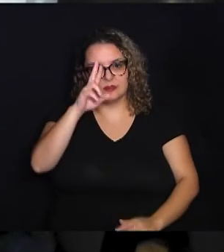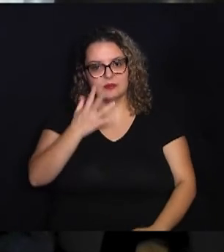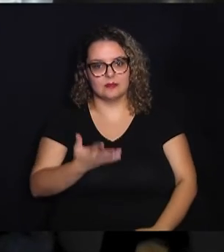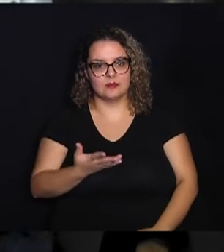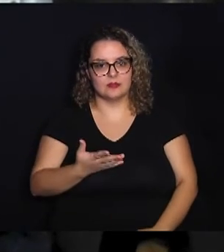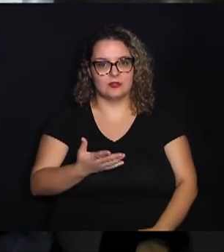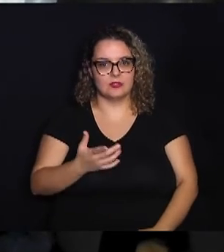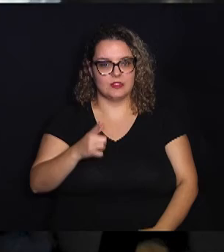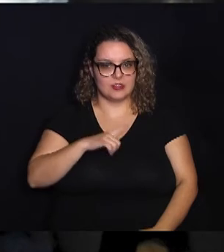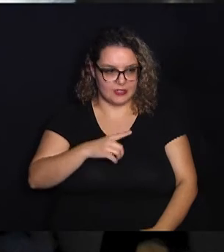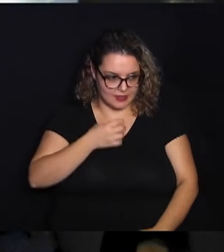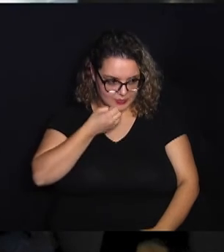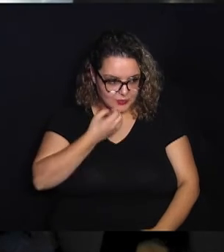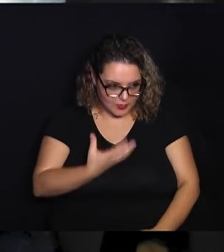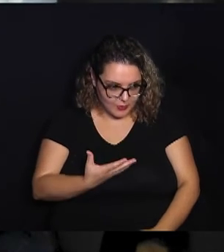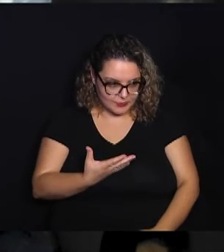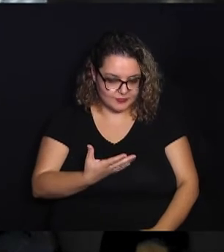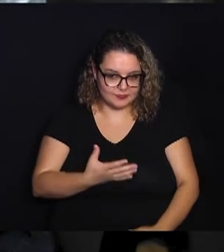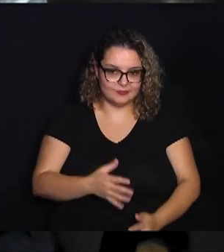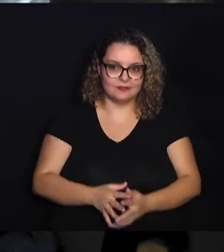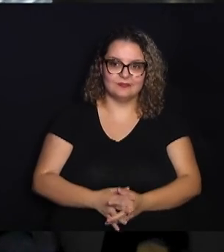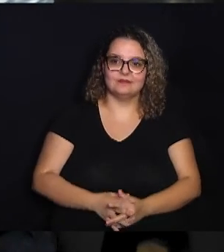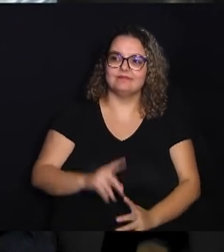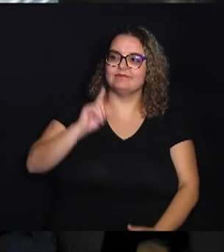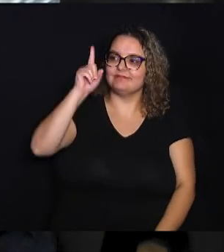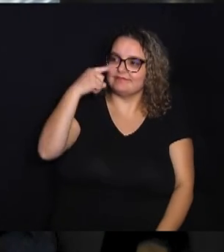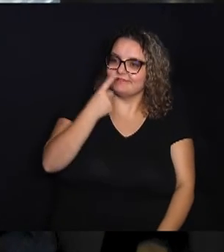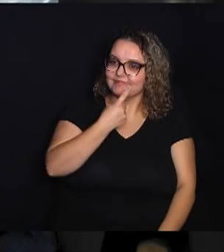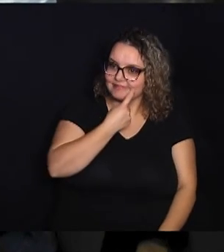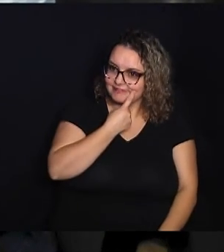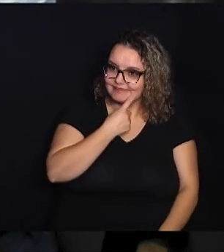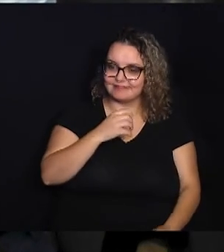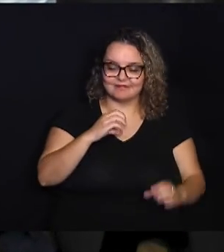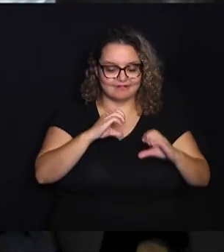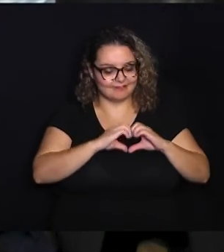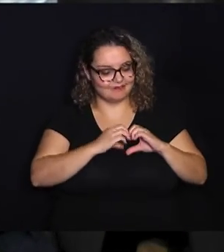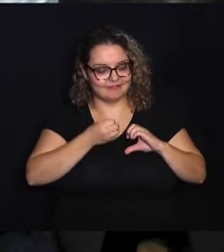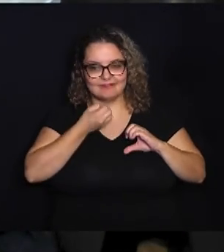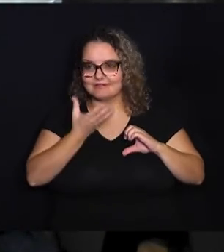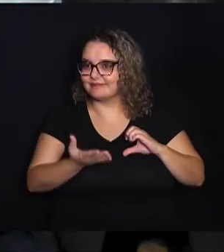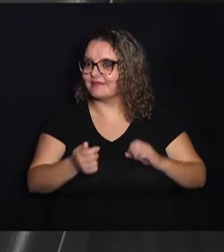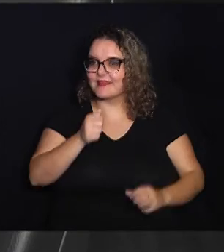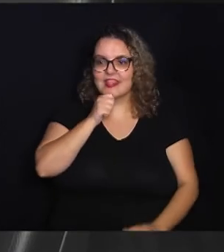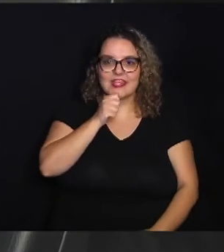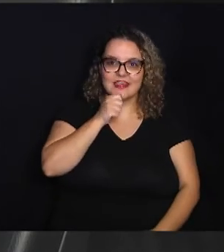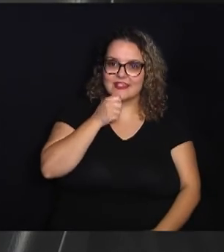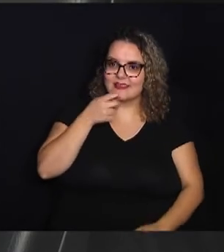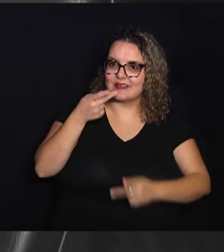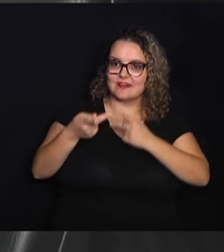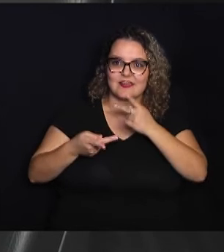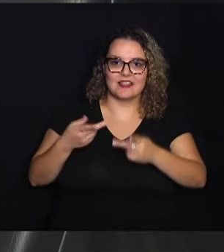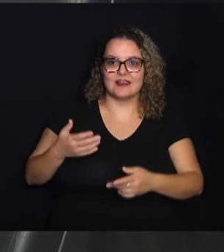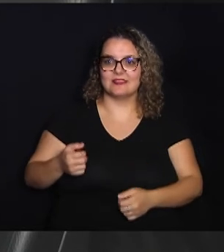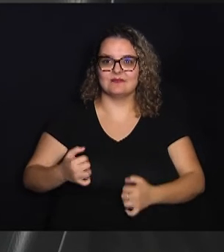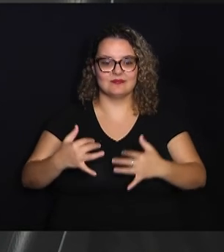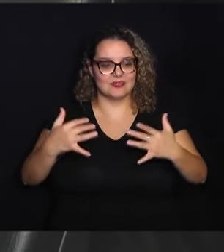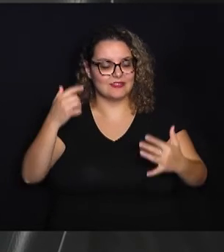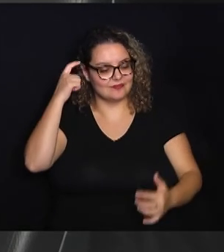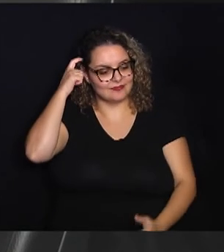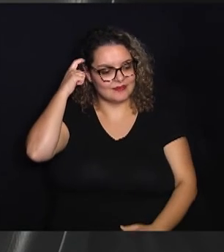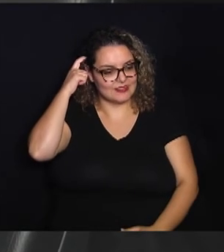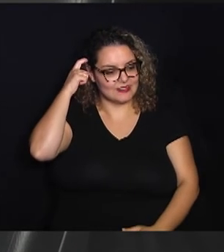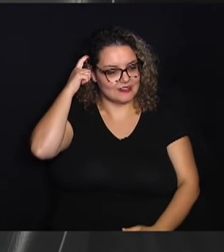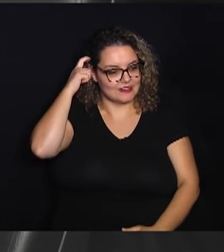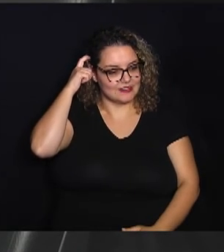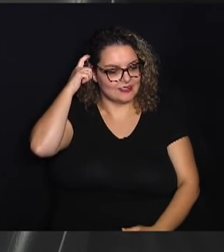Tem valido a pena? Mirna, eu vou abrir o coração porque eu não falei isso aí em público ainda. Tem momentos,